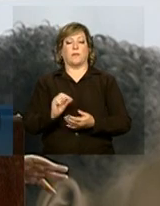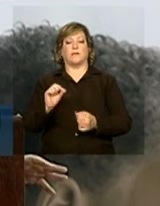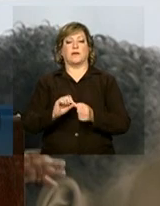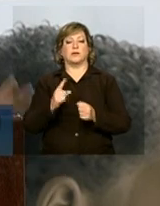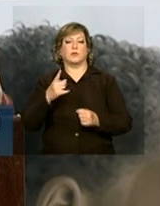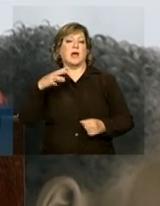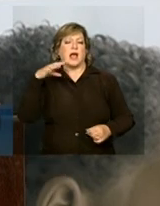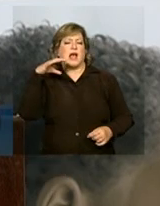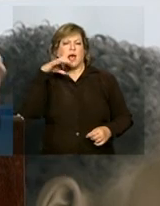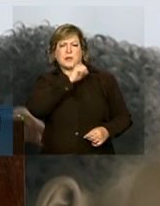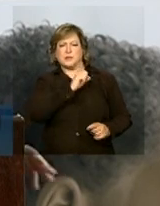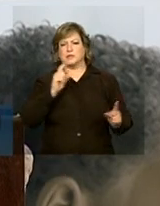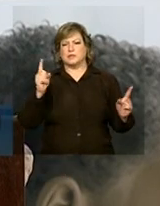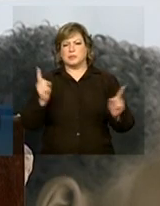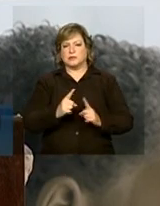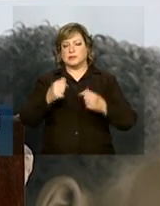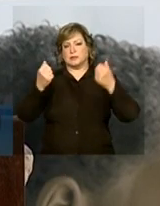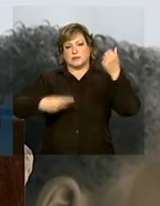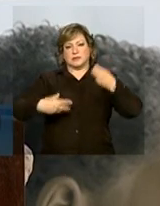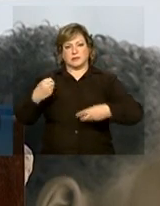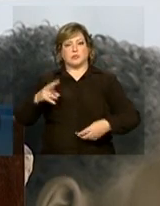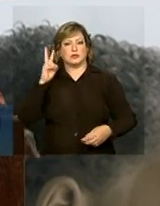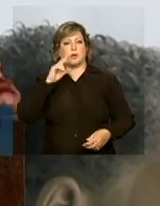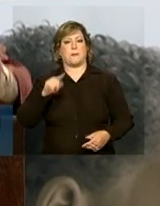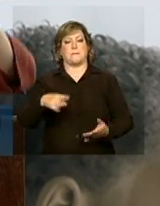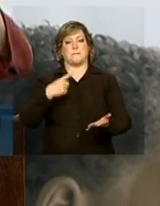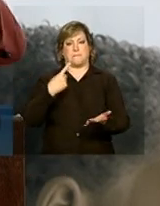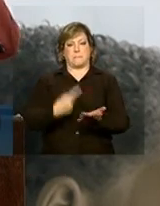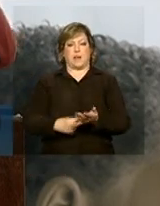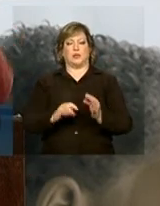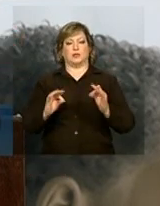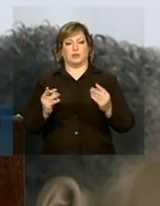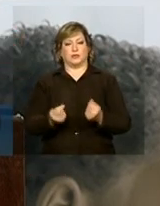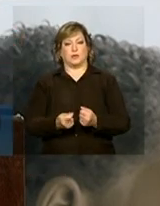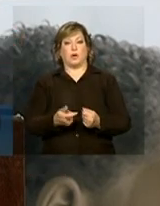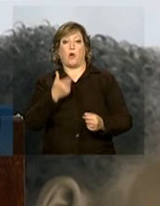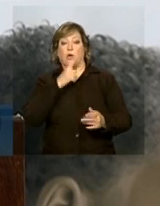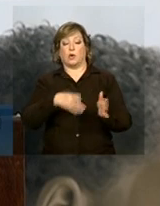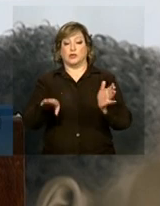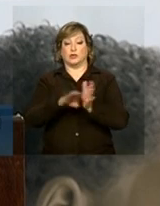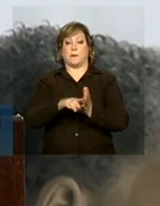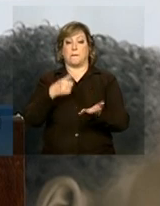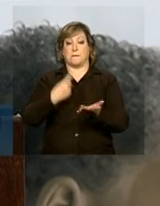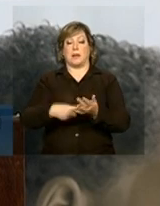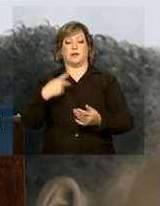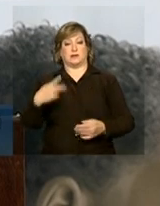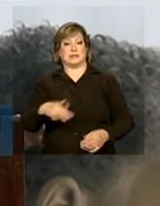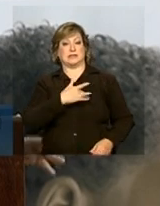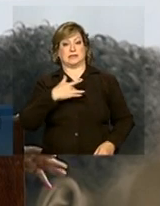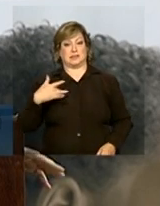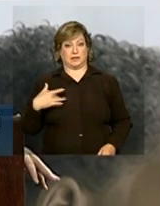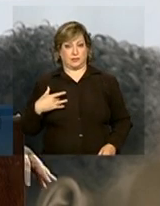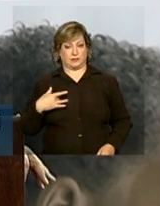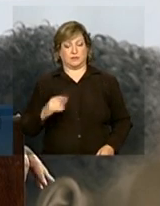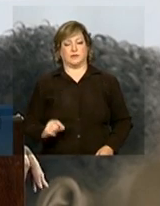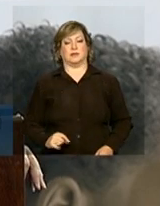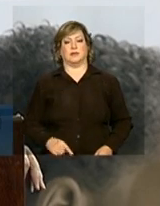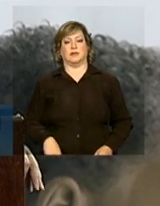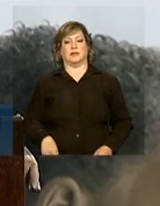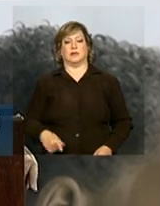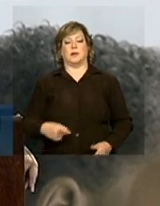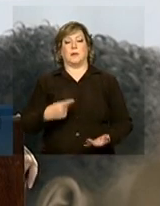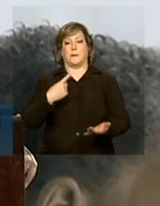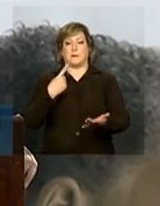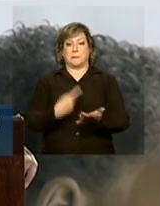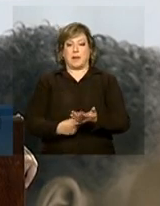rápido, muito curto balanço dos pactos, para chegar no Pacto da Saúde. O pacto